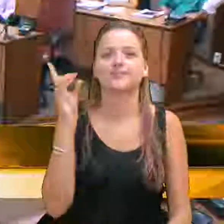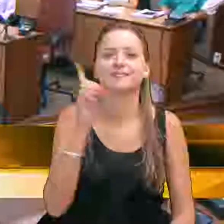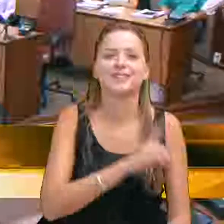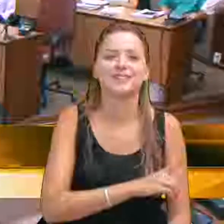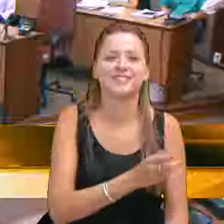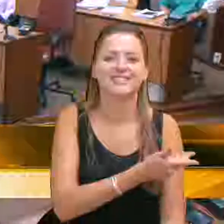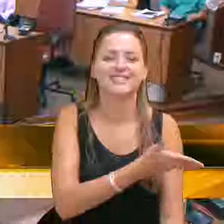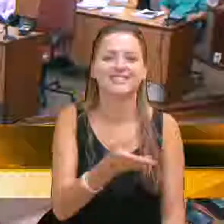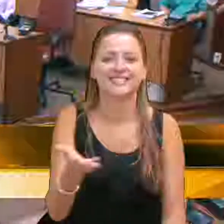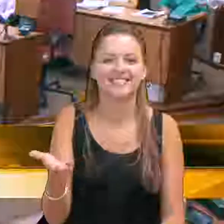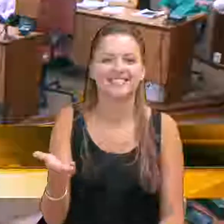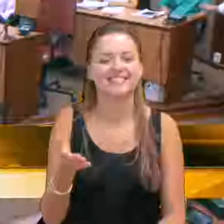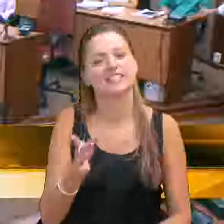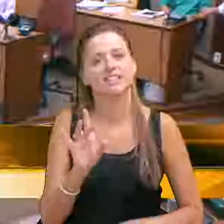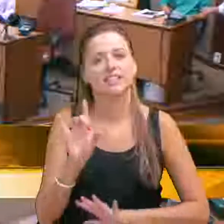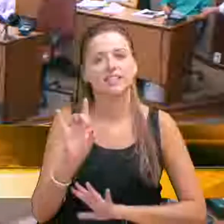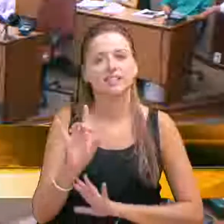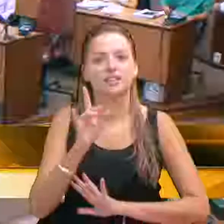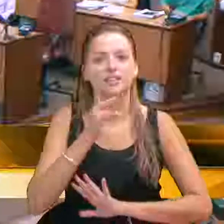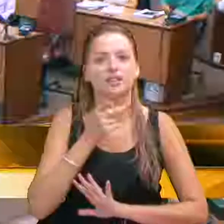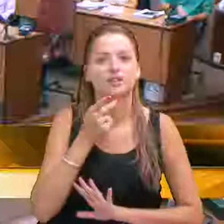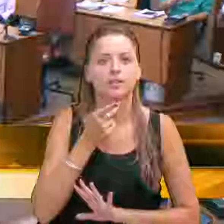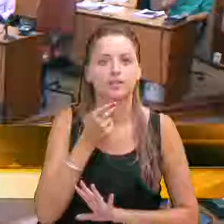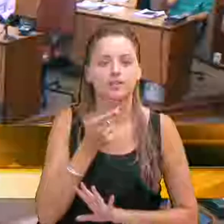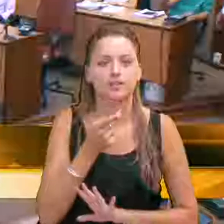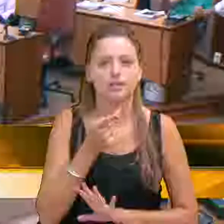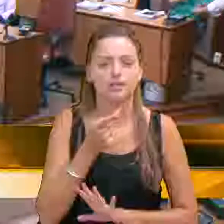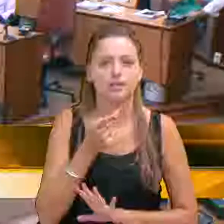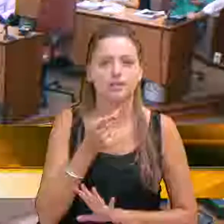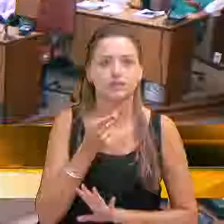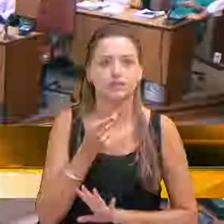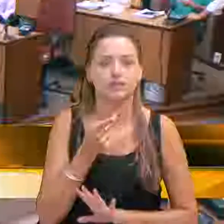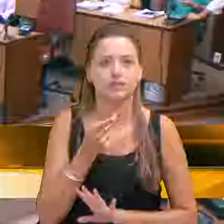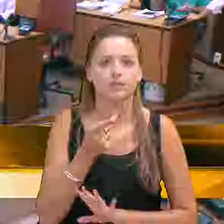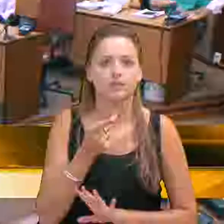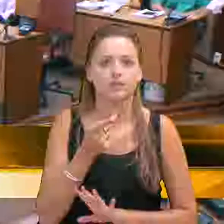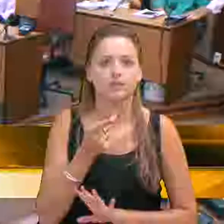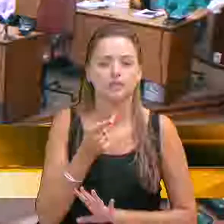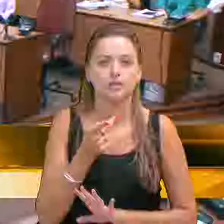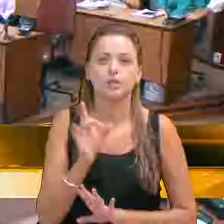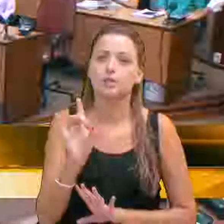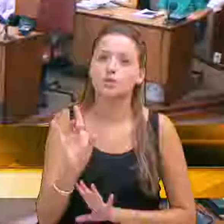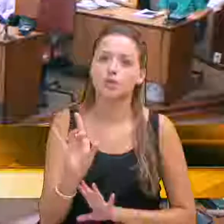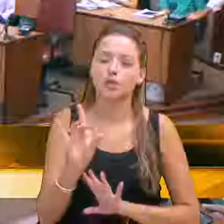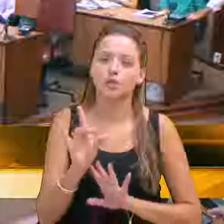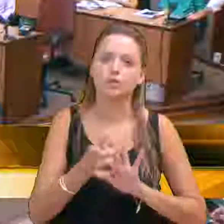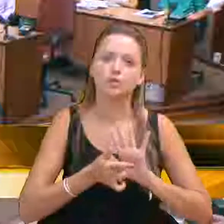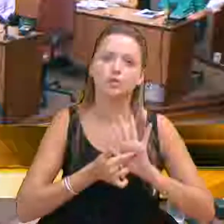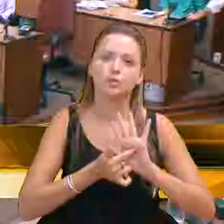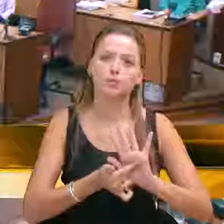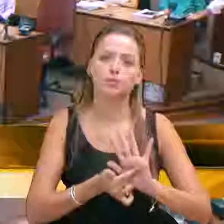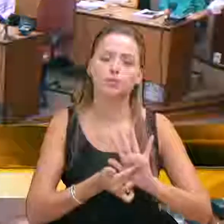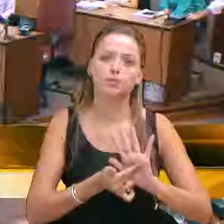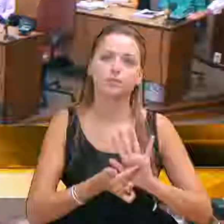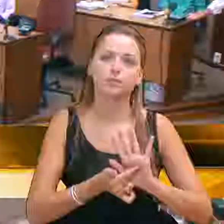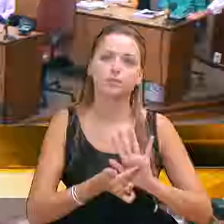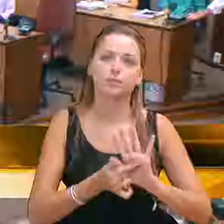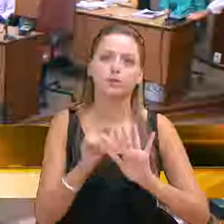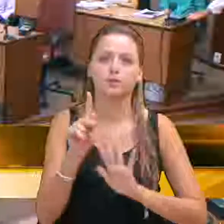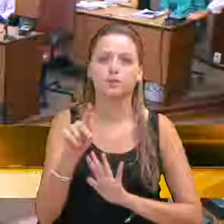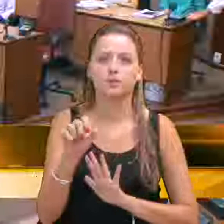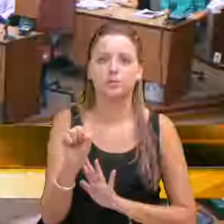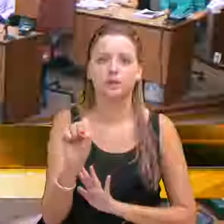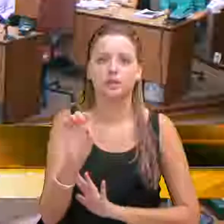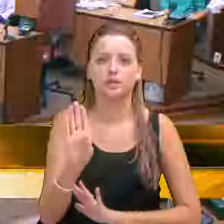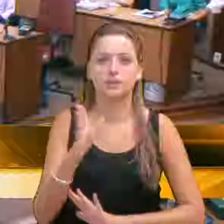todos. Apenas para um registro, mais do ponto de vista de expressar de parte do PSB, meu